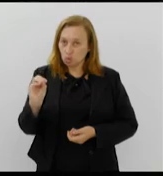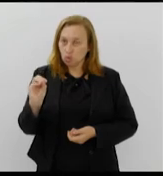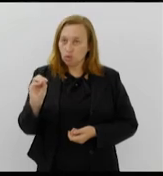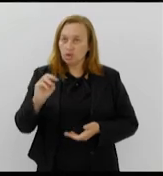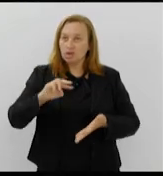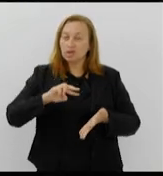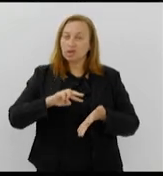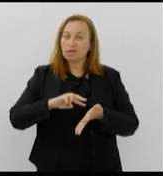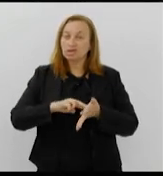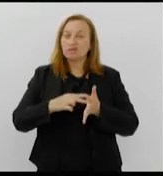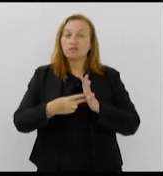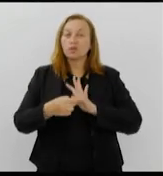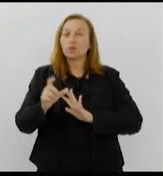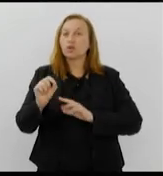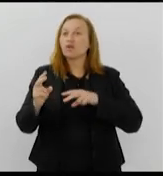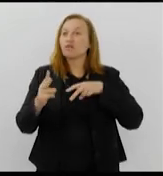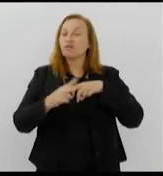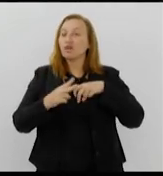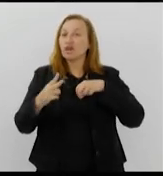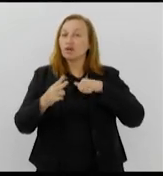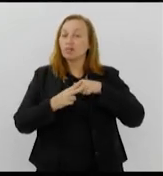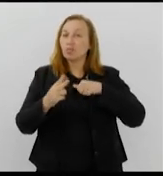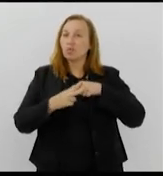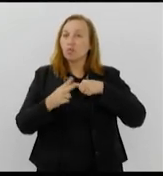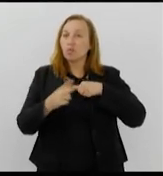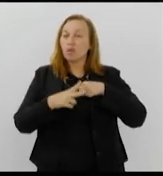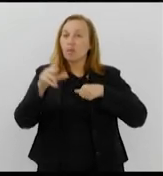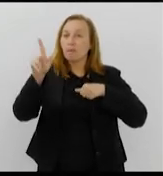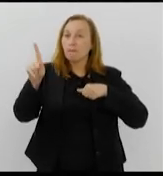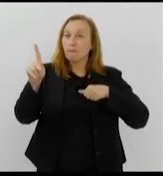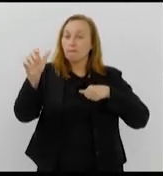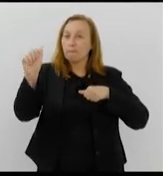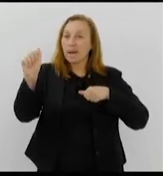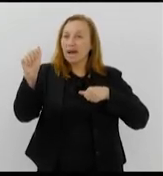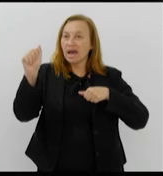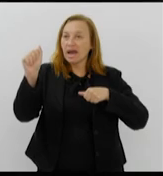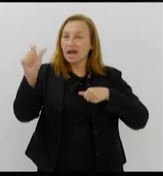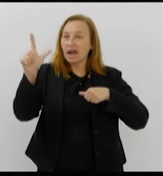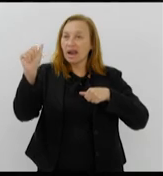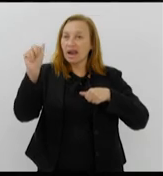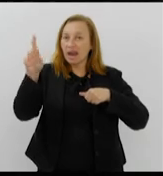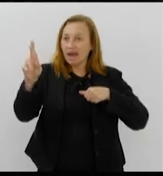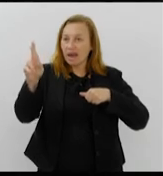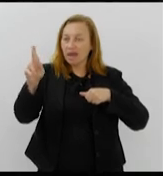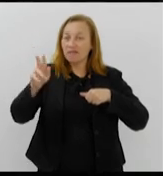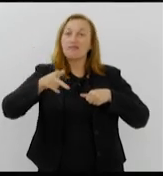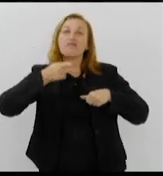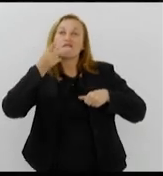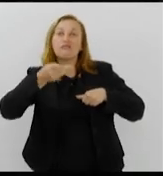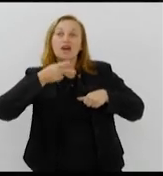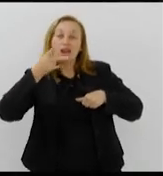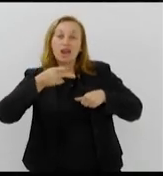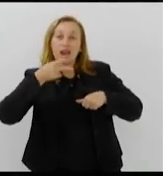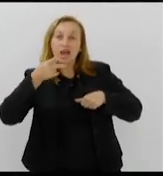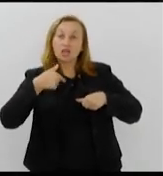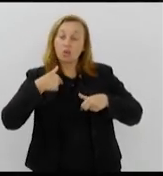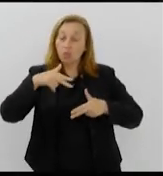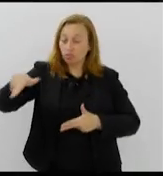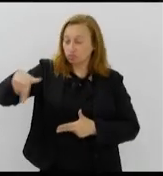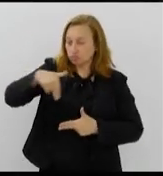deriva do verbo parlar, falar. Então, quando ocupo eu aqui,